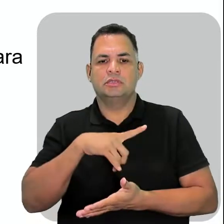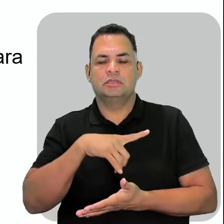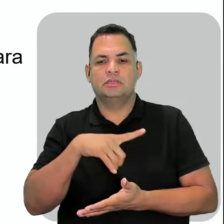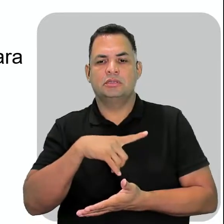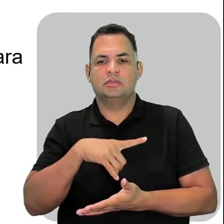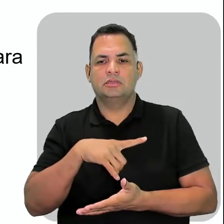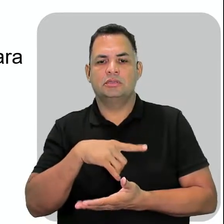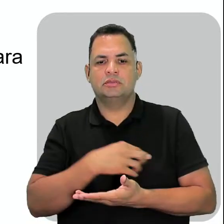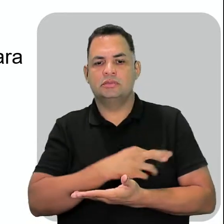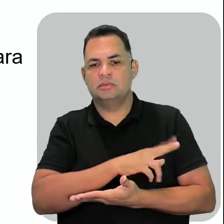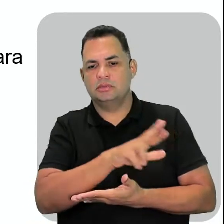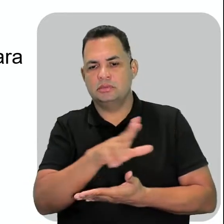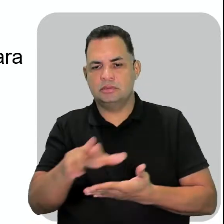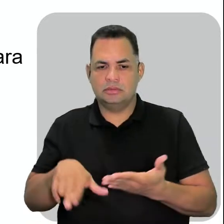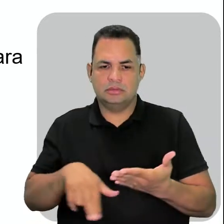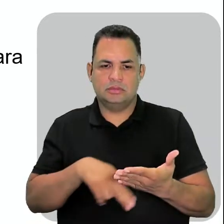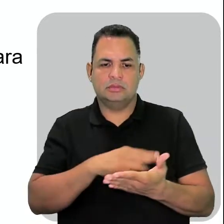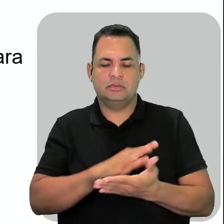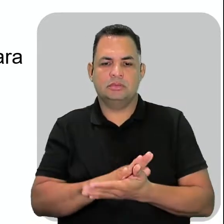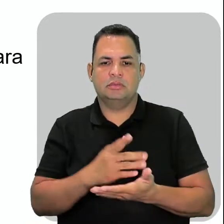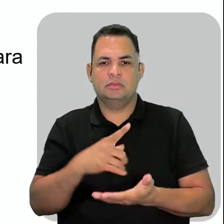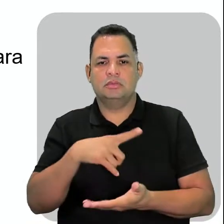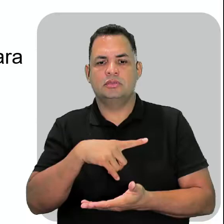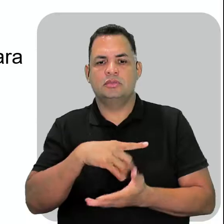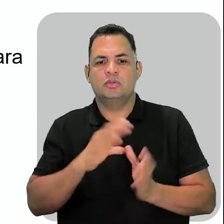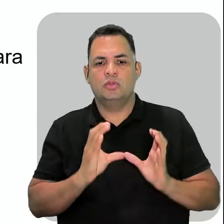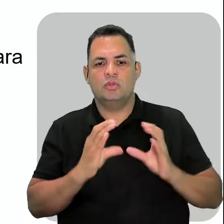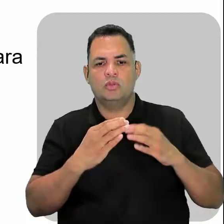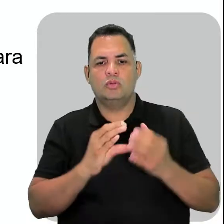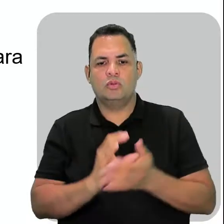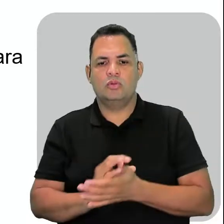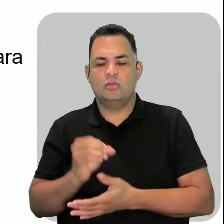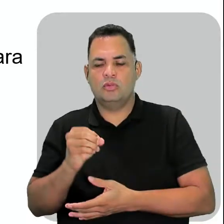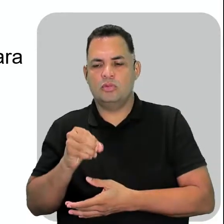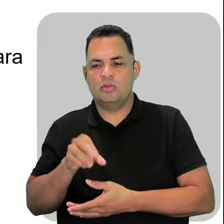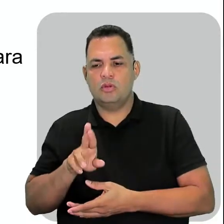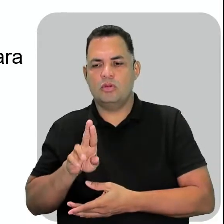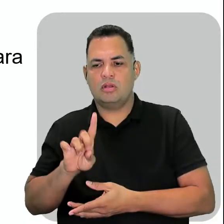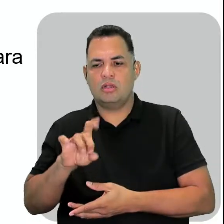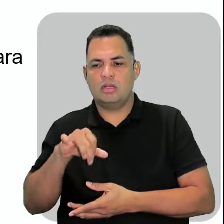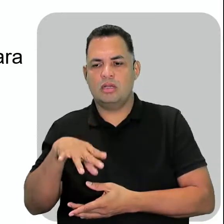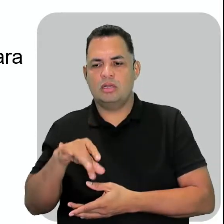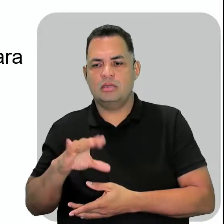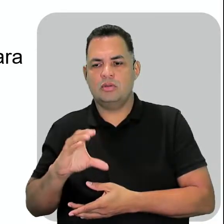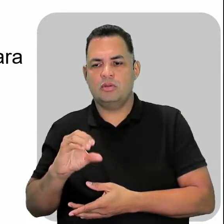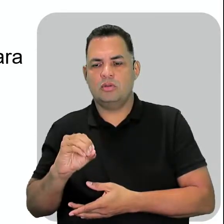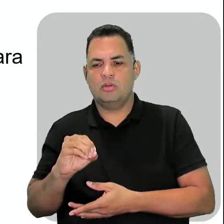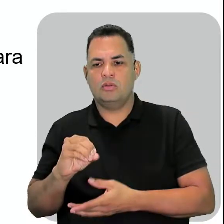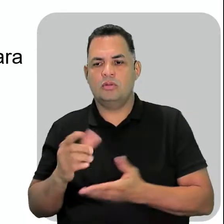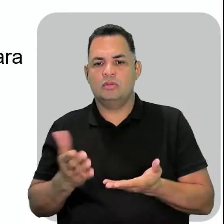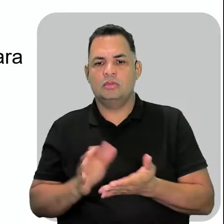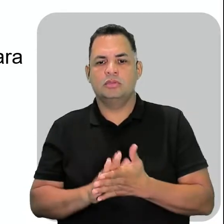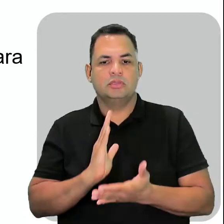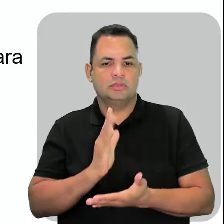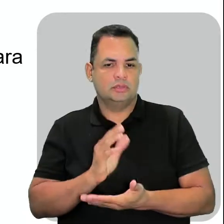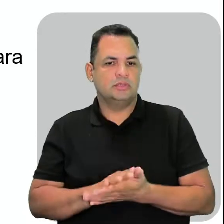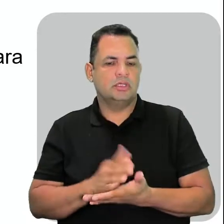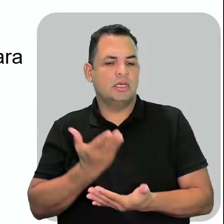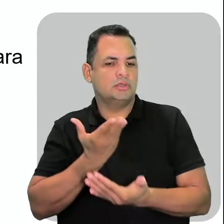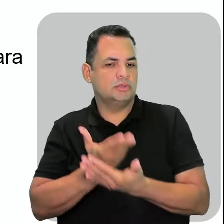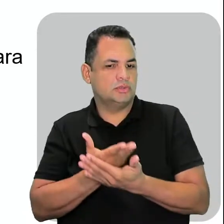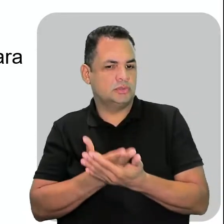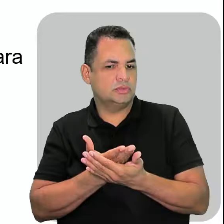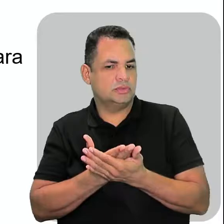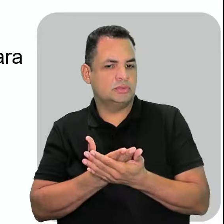ter essa variação de grupo orgânico. Então, a gente já viu que os aminoácidos